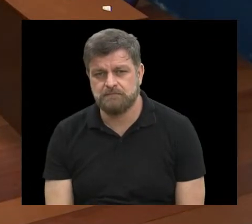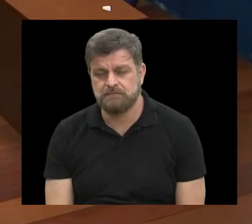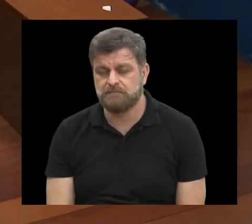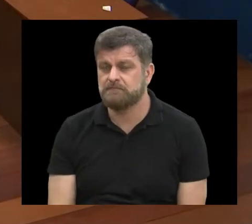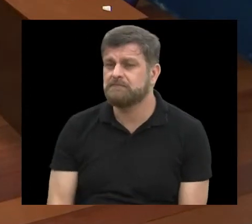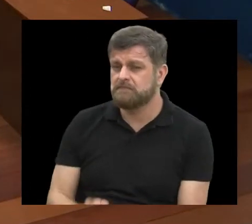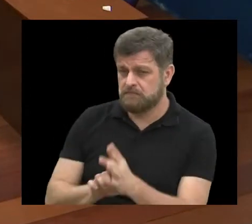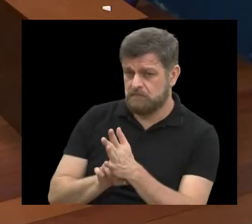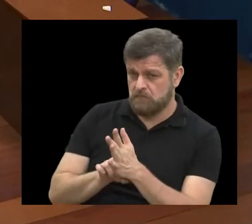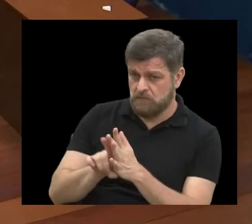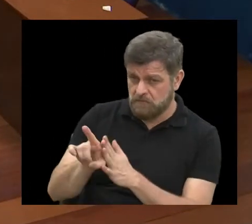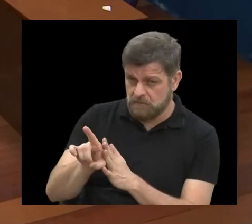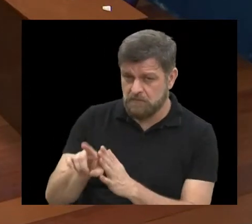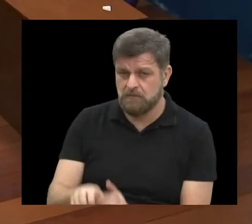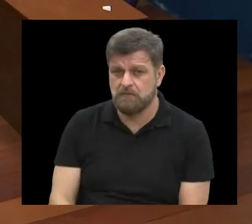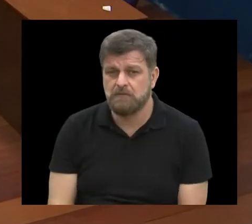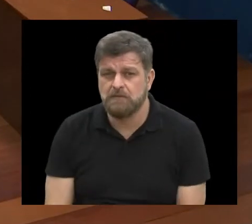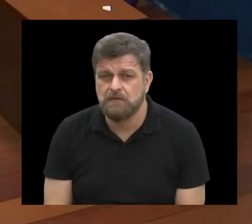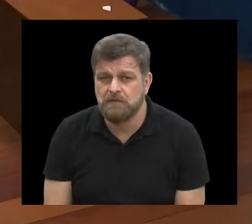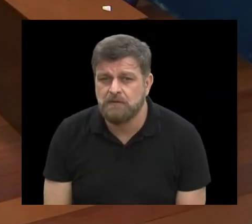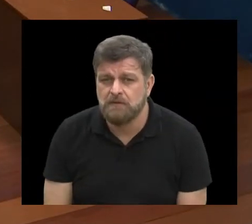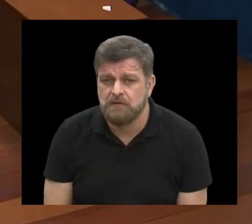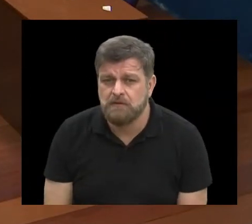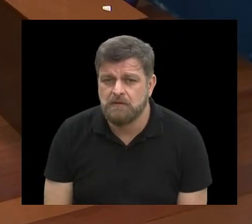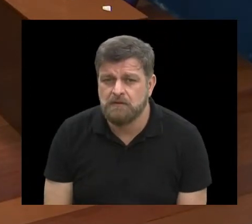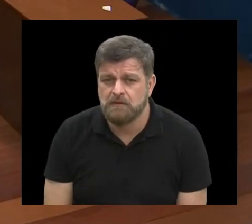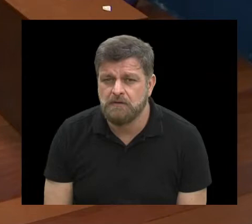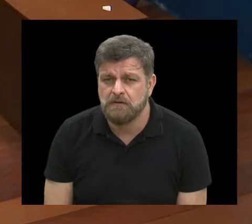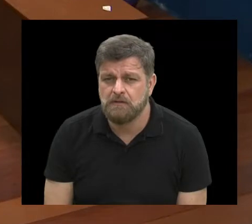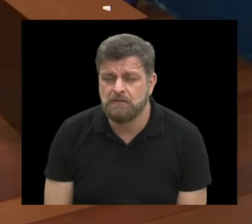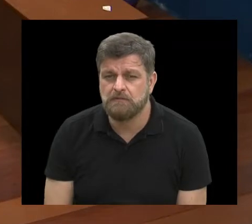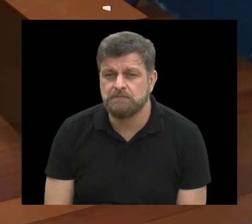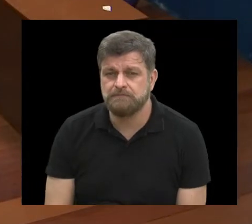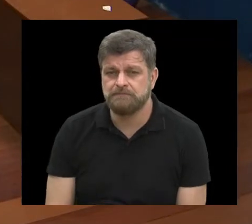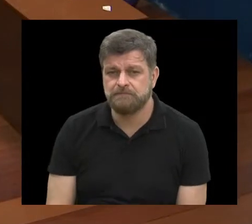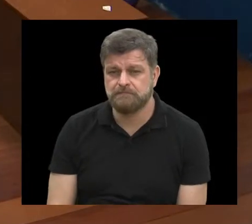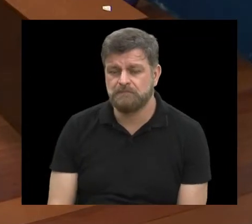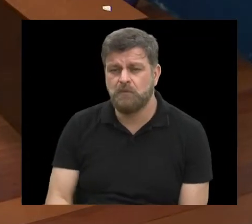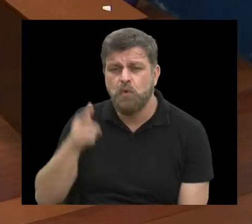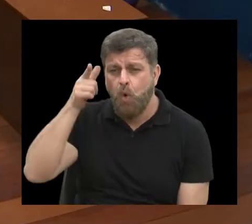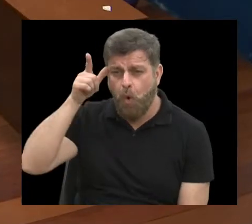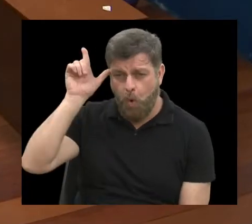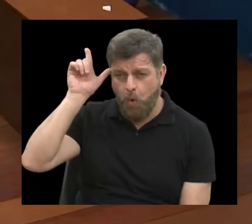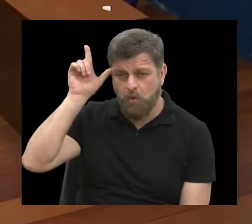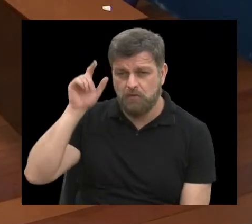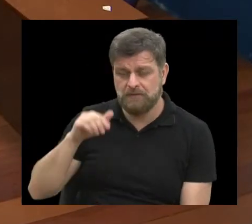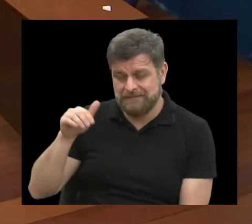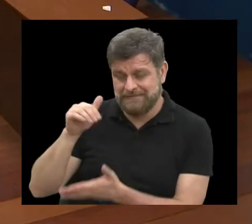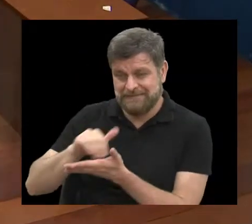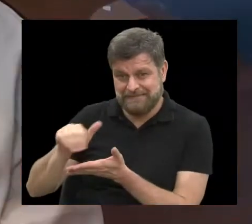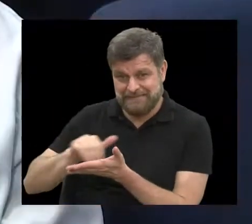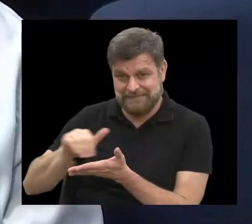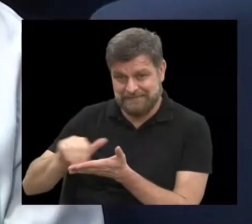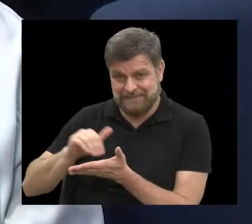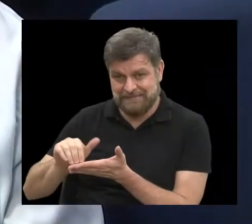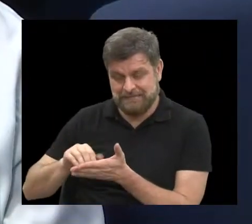Mariana, por acaso uma questão que chegou para mim, acho que foi ontem, lá na secretaria.